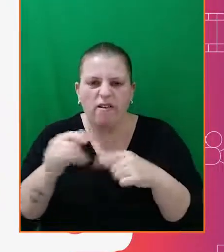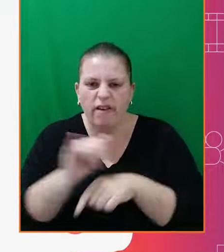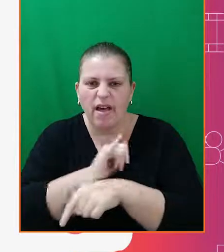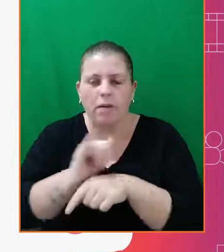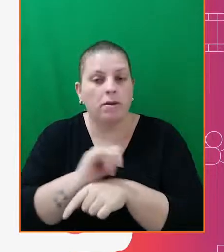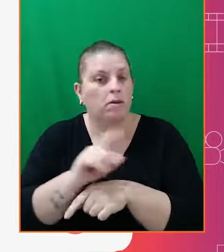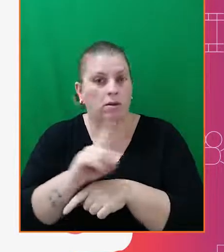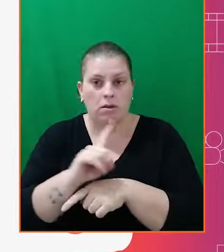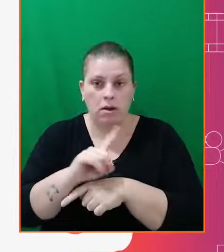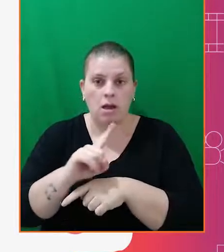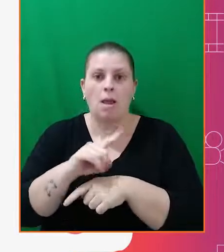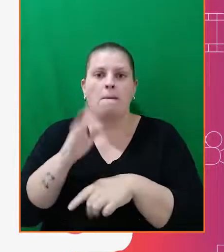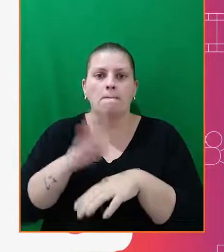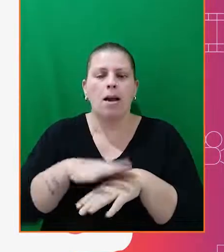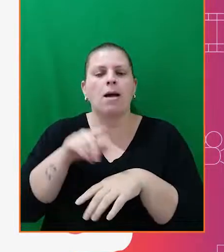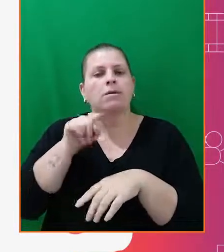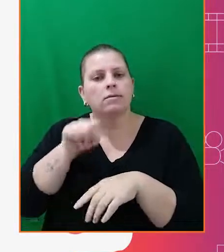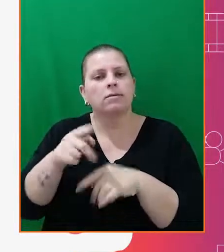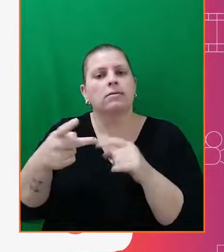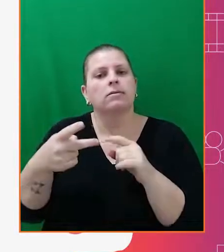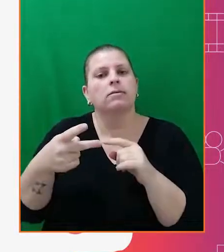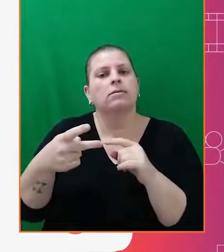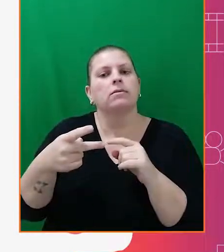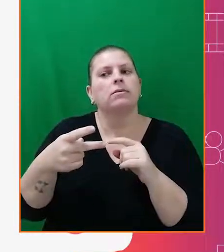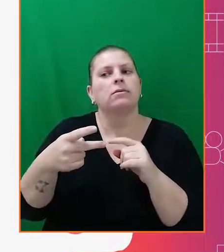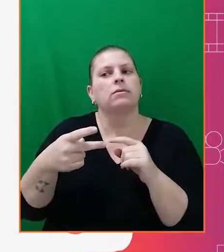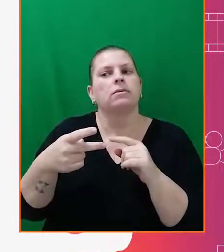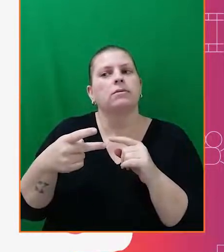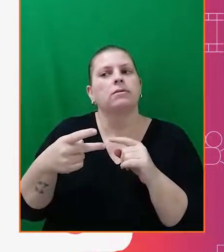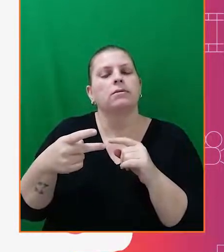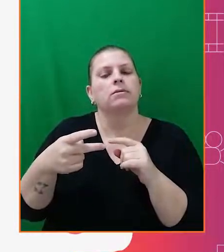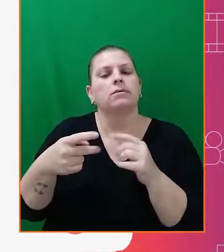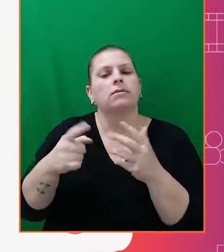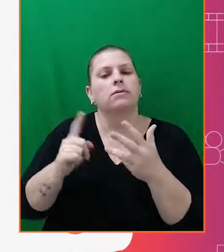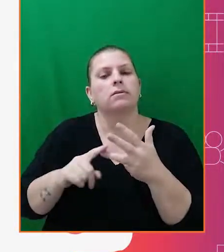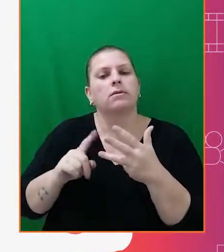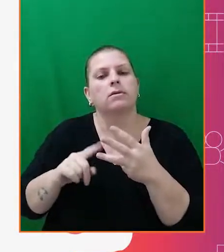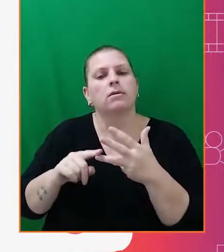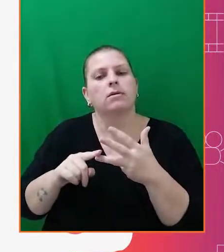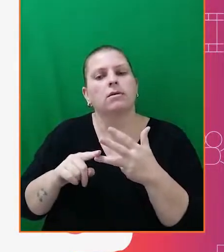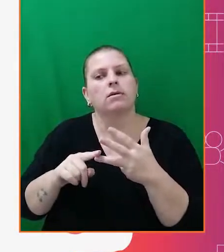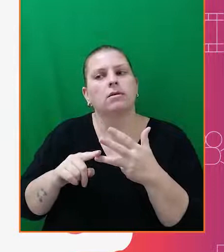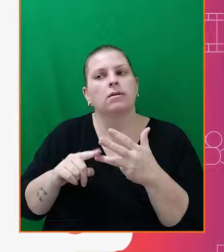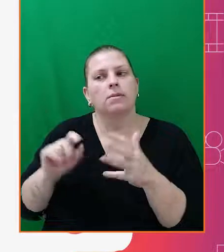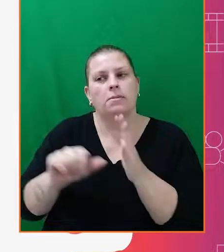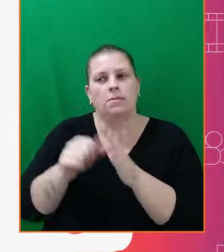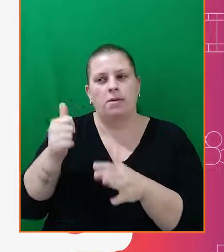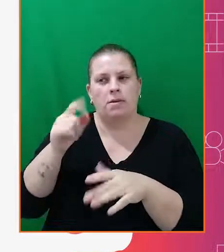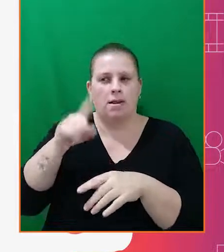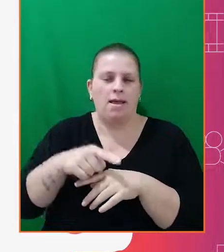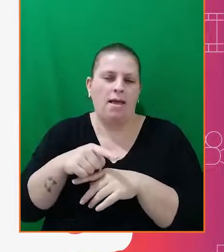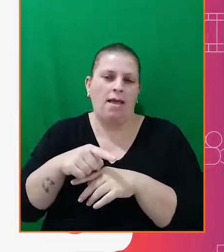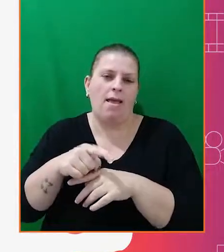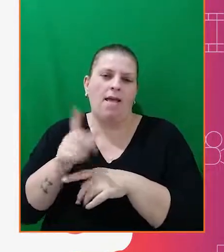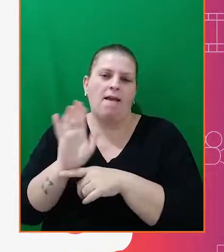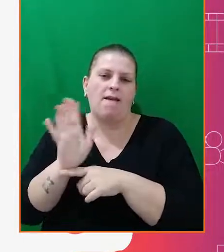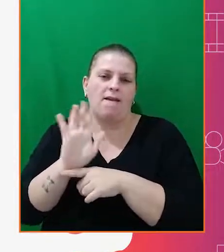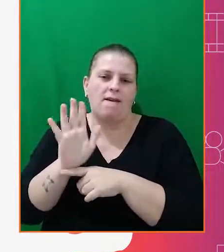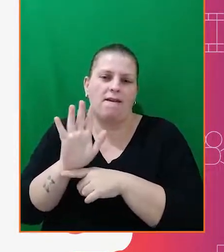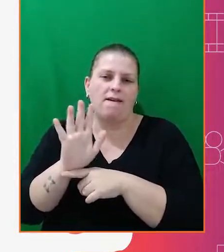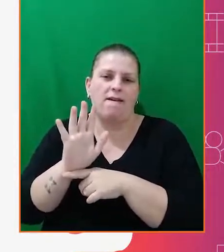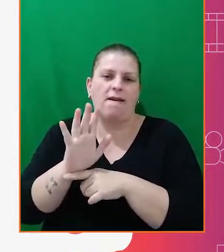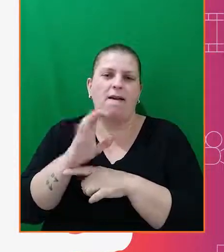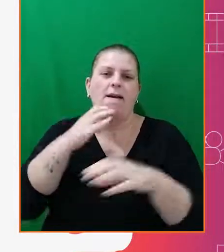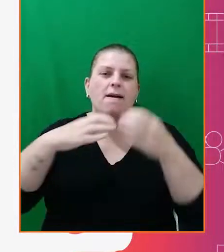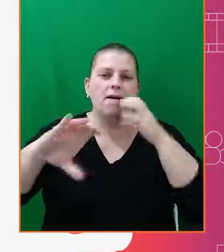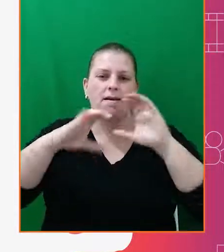uma ferramenta de animador, mas como o próprio produto em si. A gente viu ali inicialmente o videoclipe da banda Ha, Take On